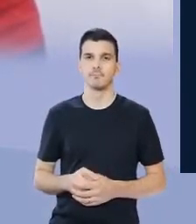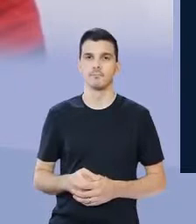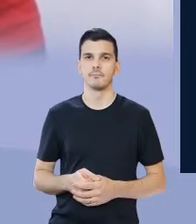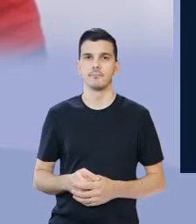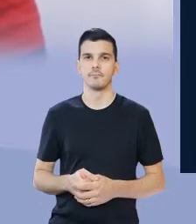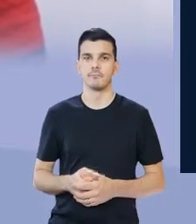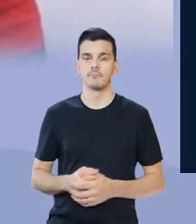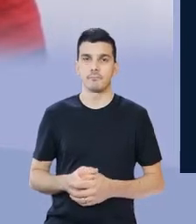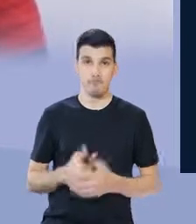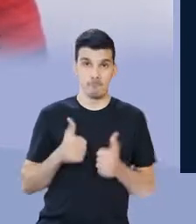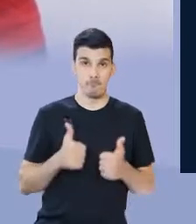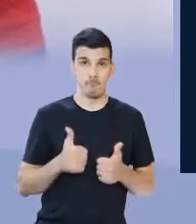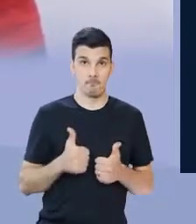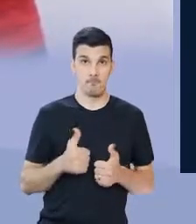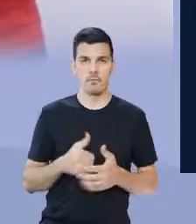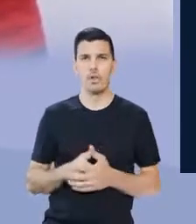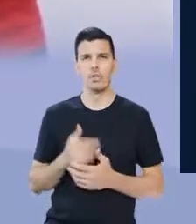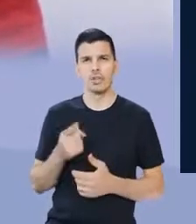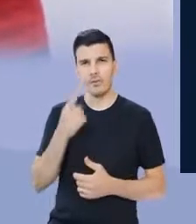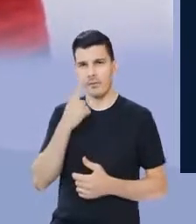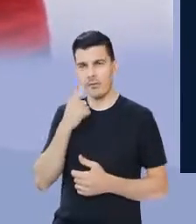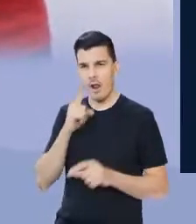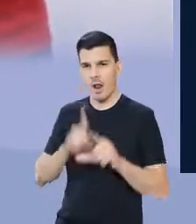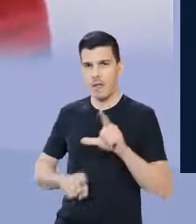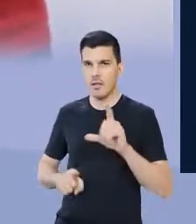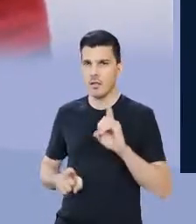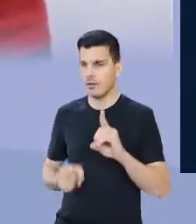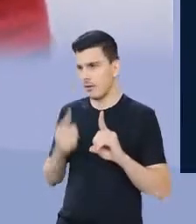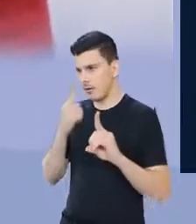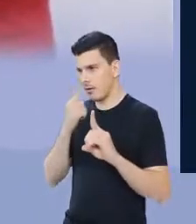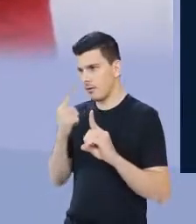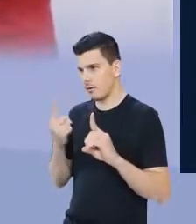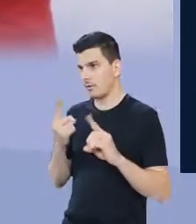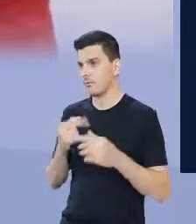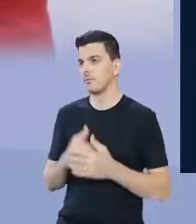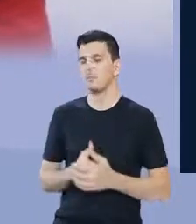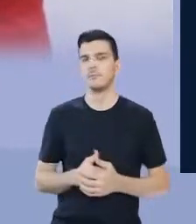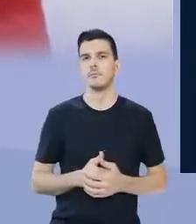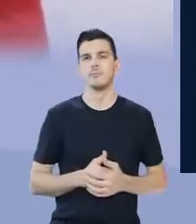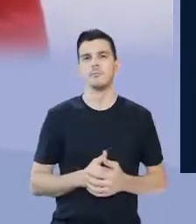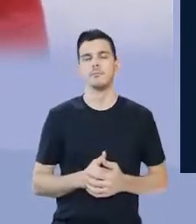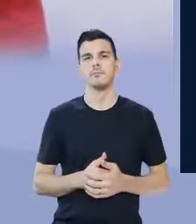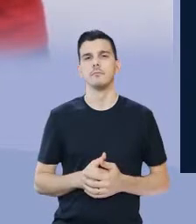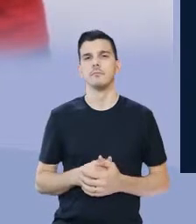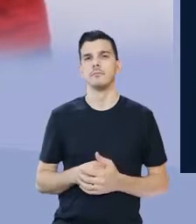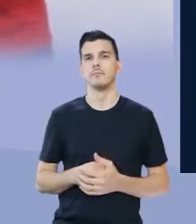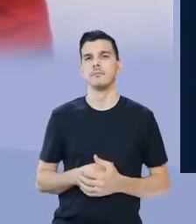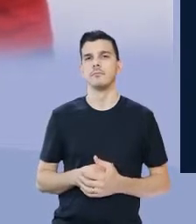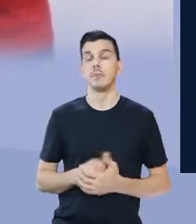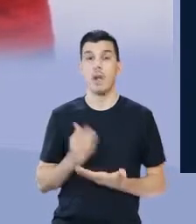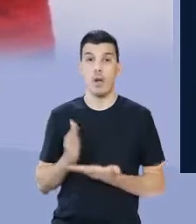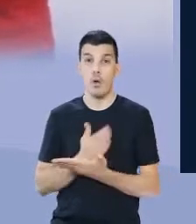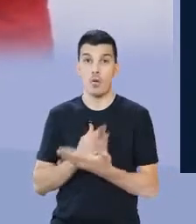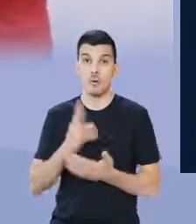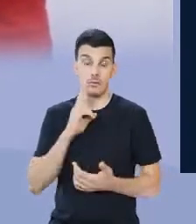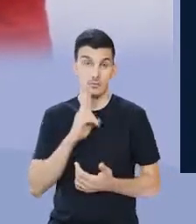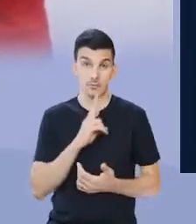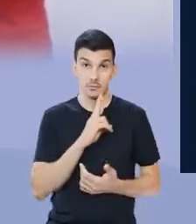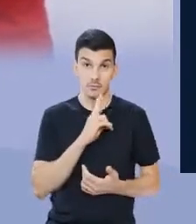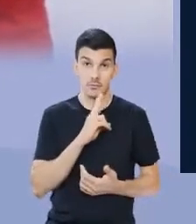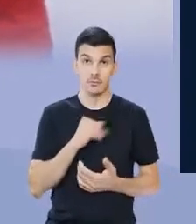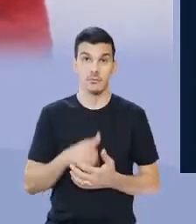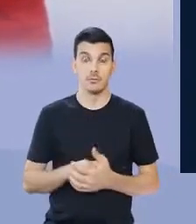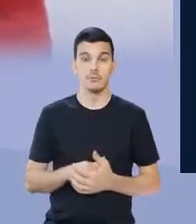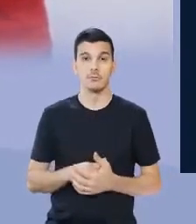Beleza? Vocês já viram ali a letra D, o through? Vocês já devem ter visto, sabe onde? Em restaurante de fast food por